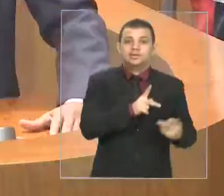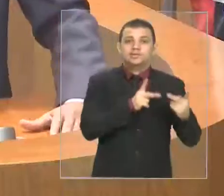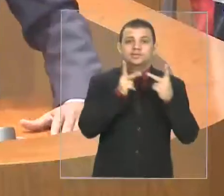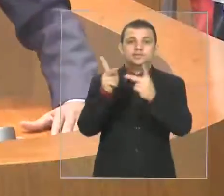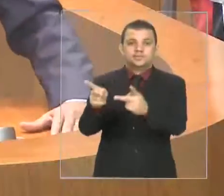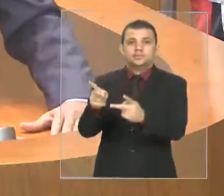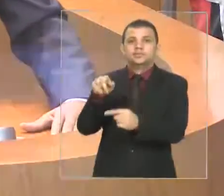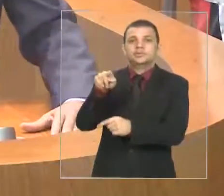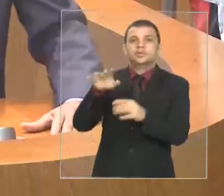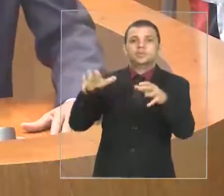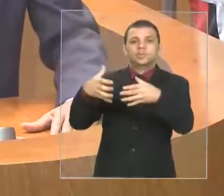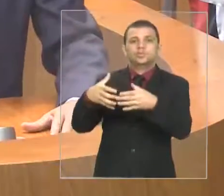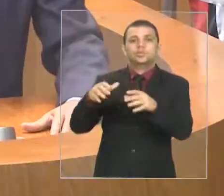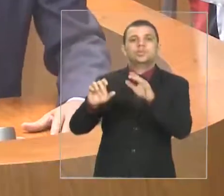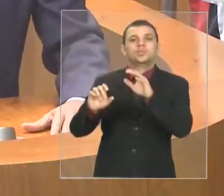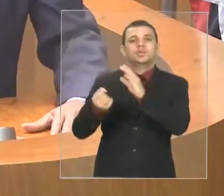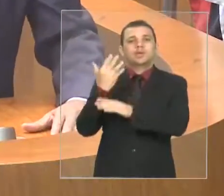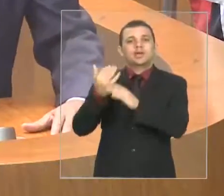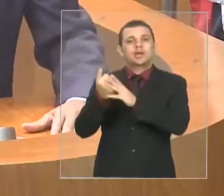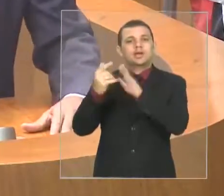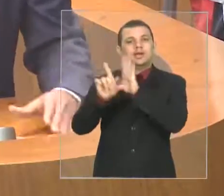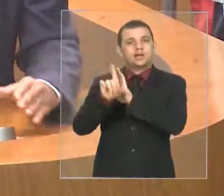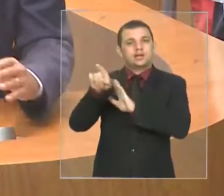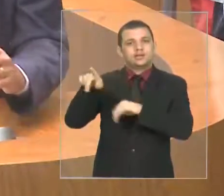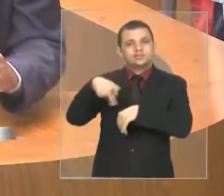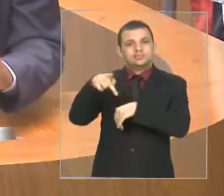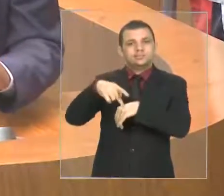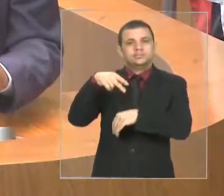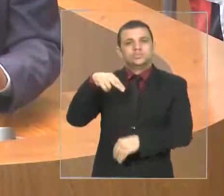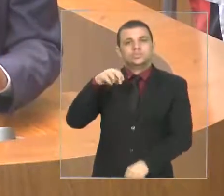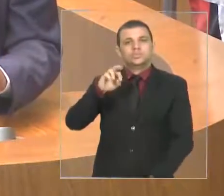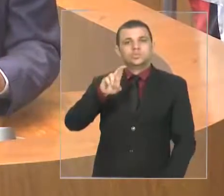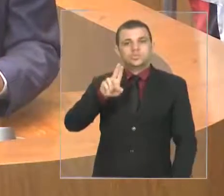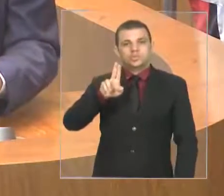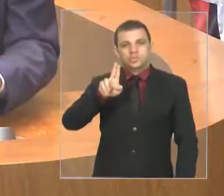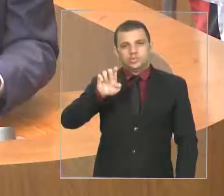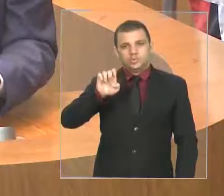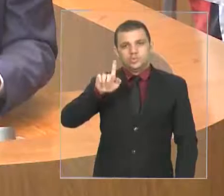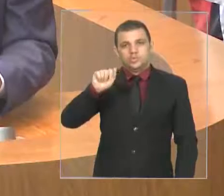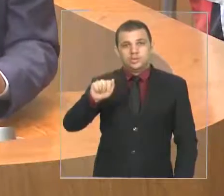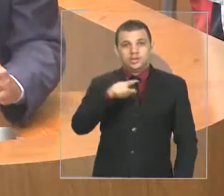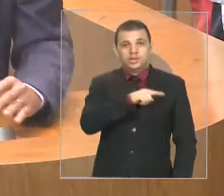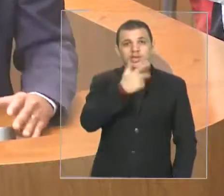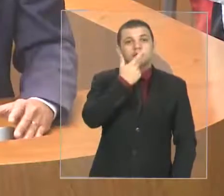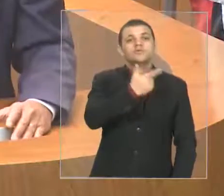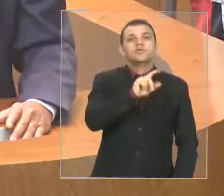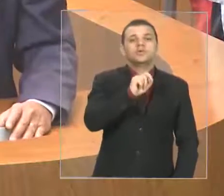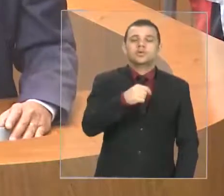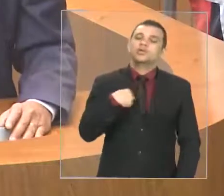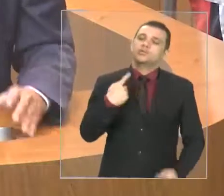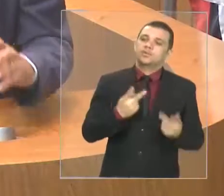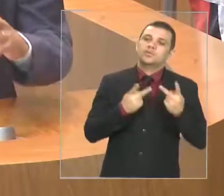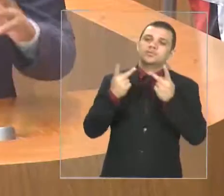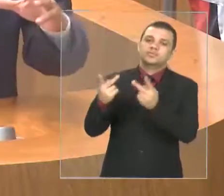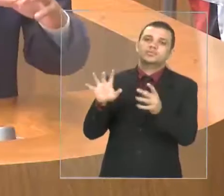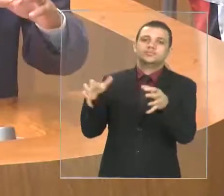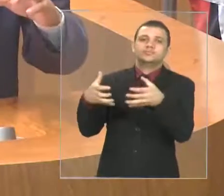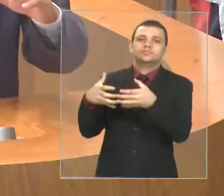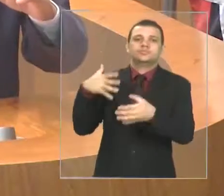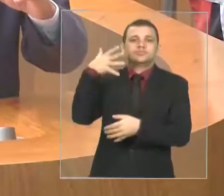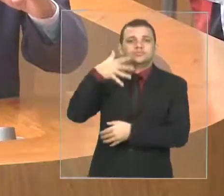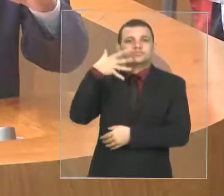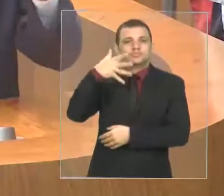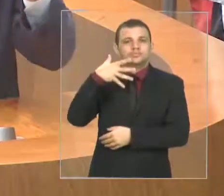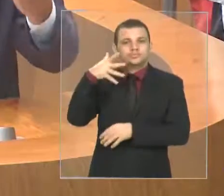legislativo norueguês, ele disse que estava indo fazer uma visita ao parlamento brasileiro. Isso